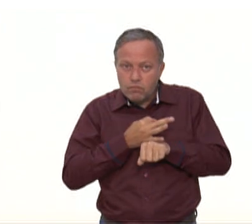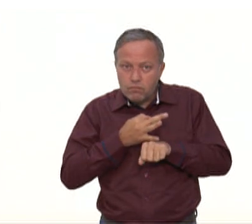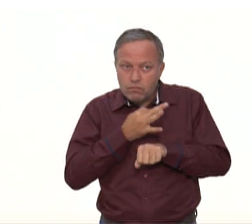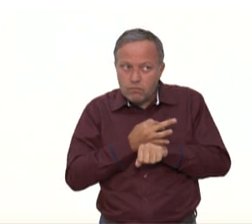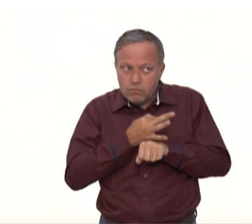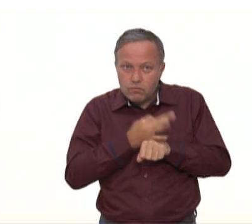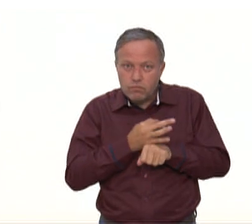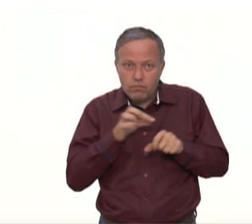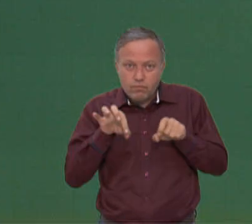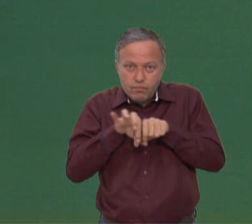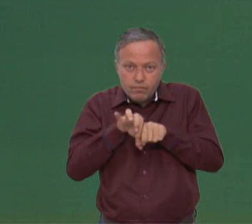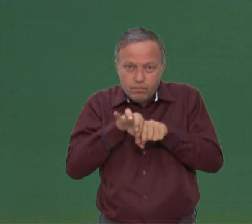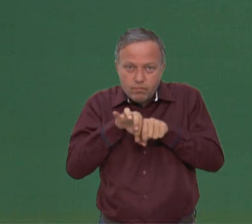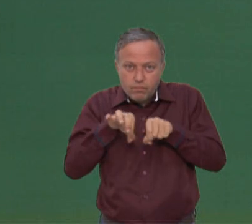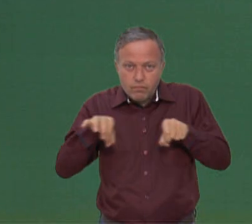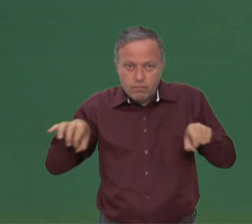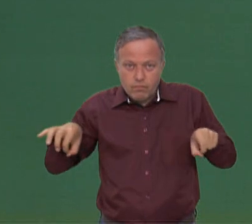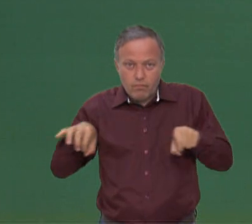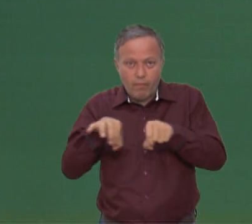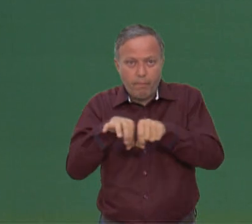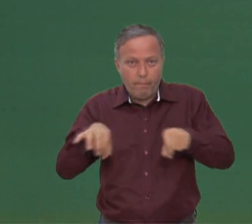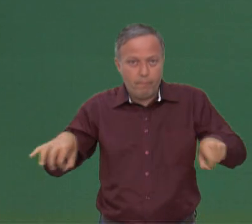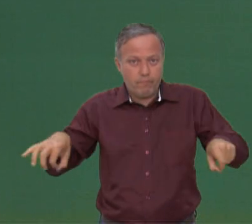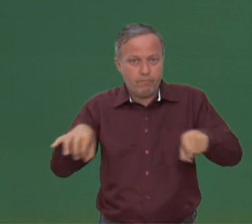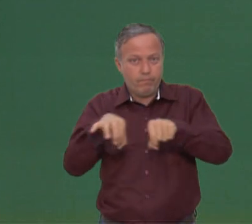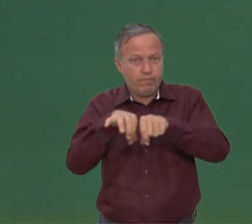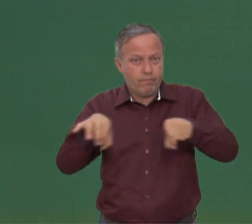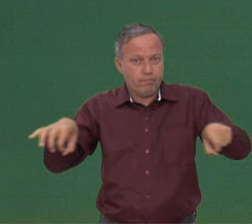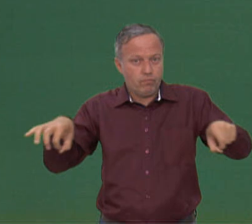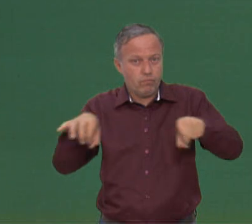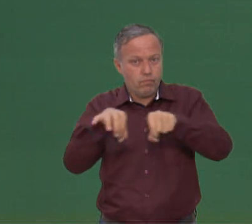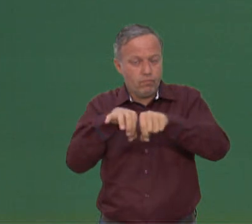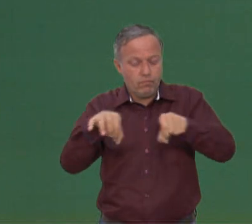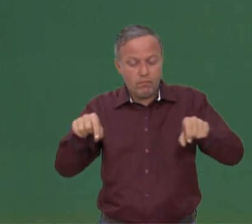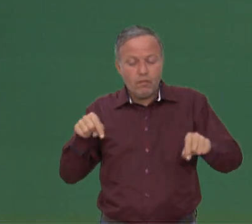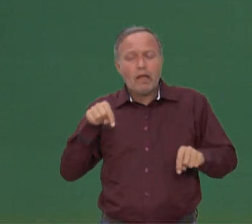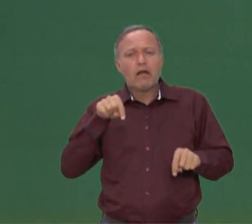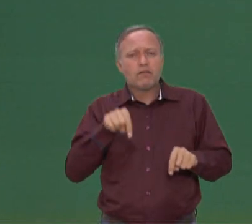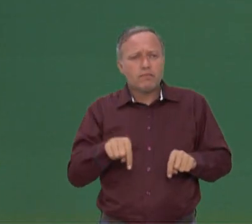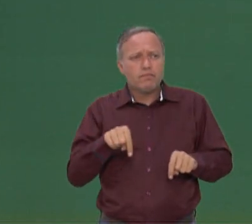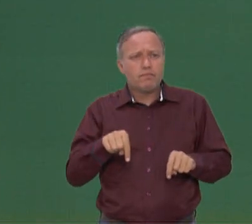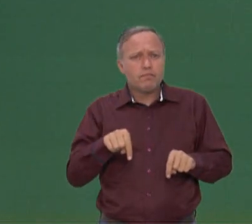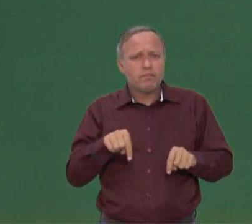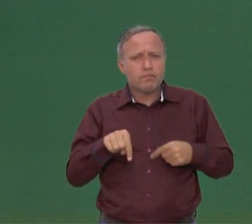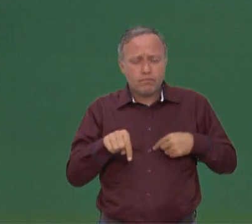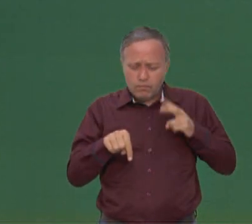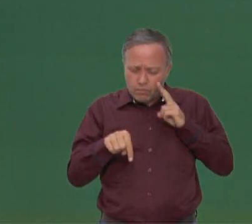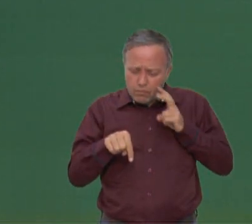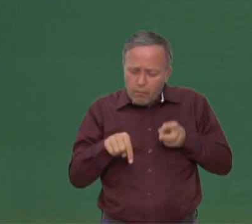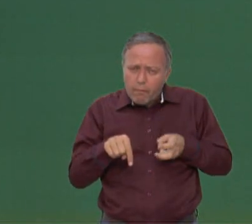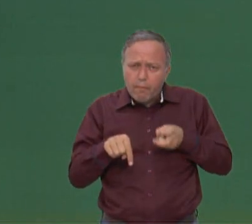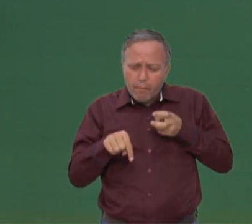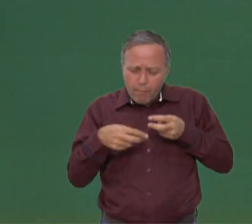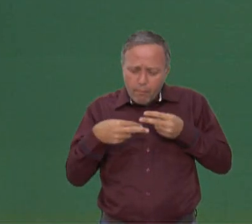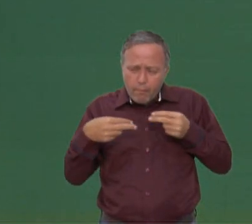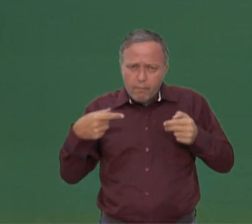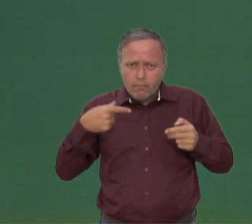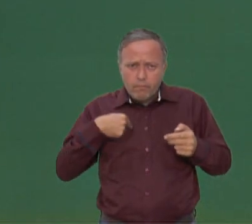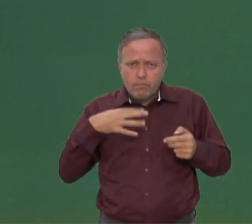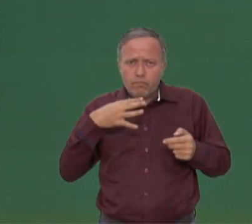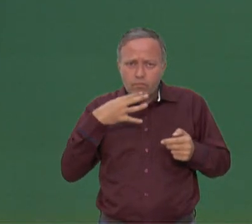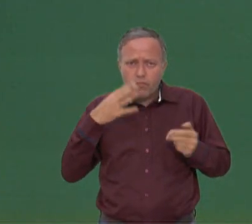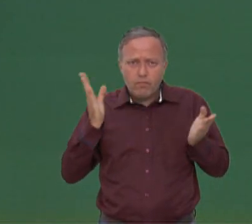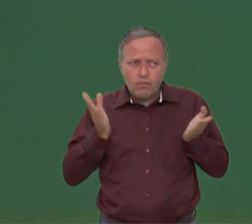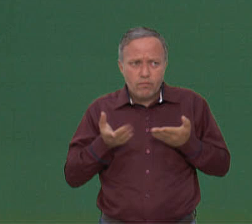na construção civil, certo? Então assim, temos uma tendência pela característica do material dele